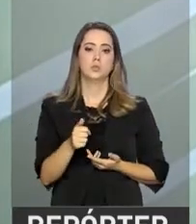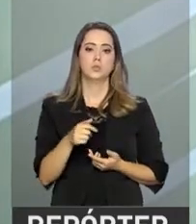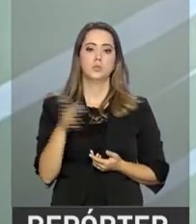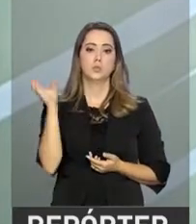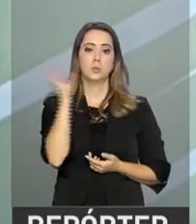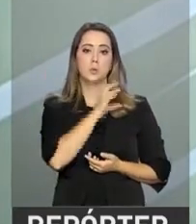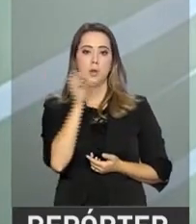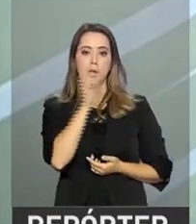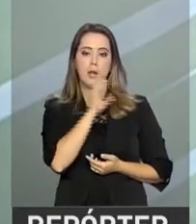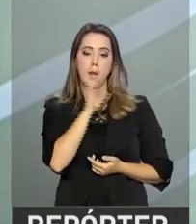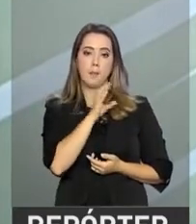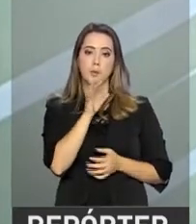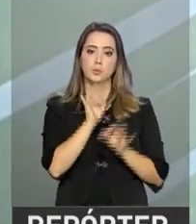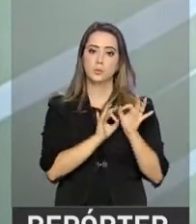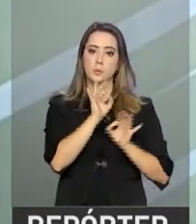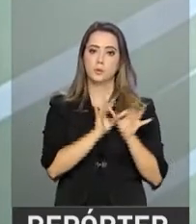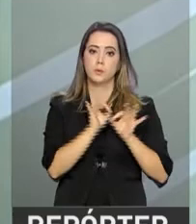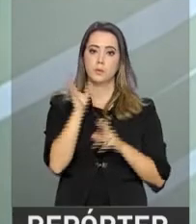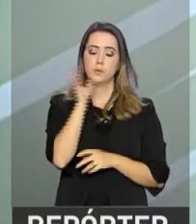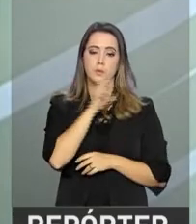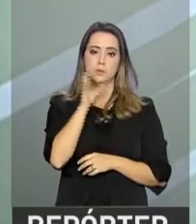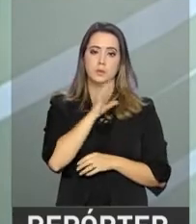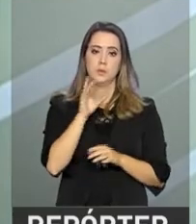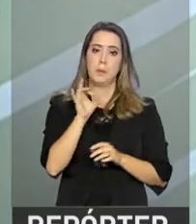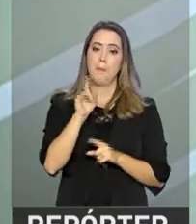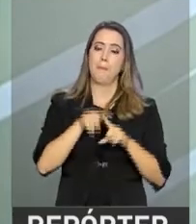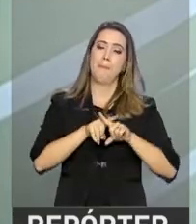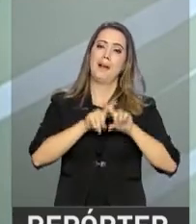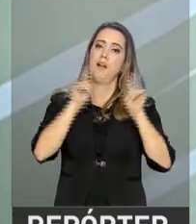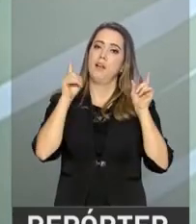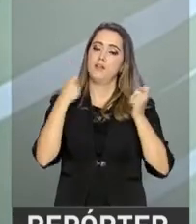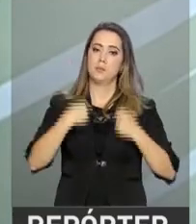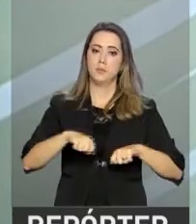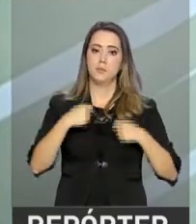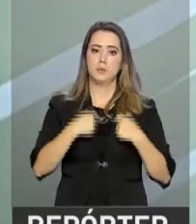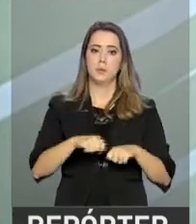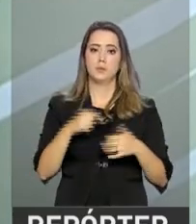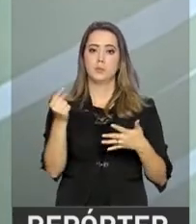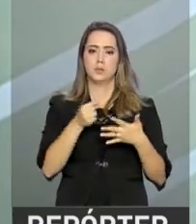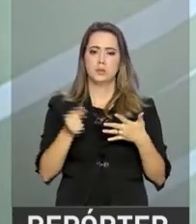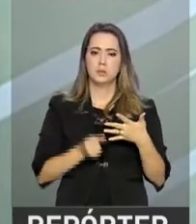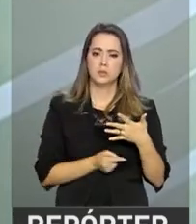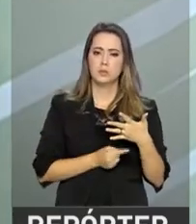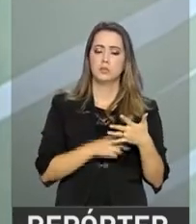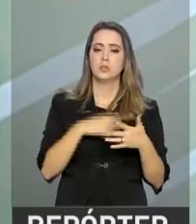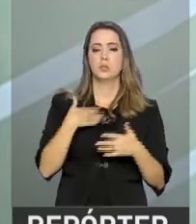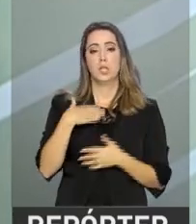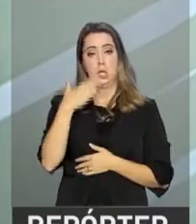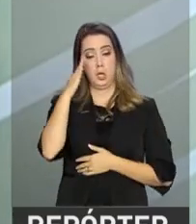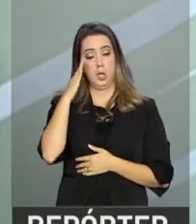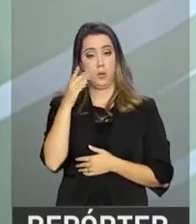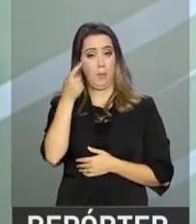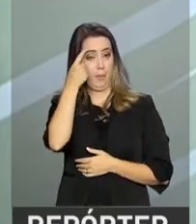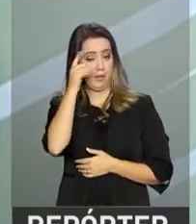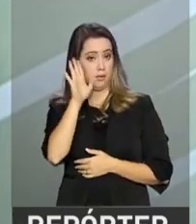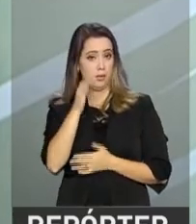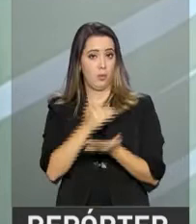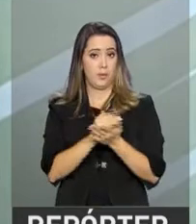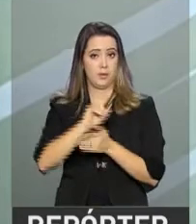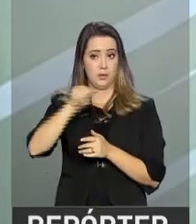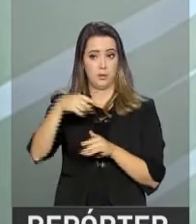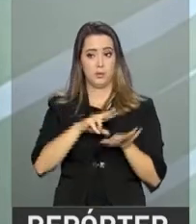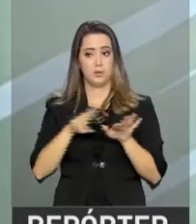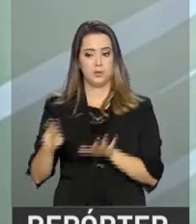correndo o mais rápido possível, né? Só que depende de alguns fatores. Eu imagino que no começo da semana que